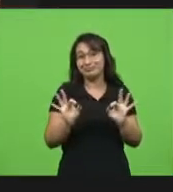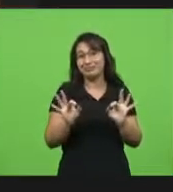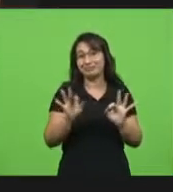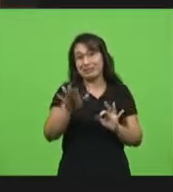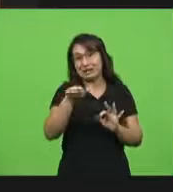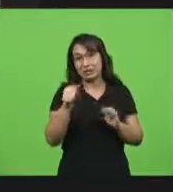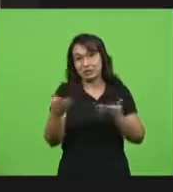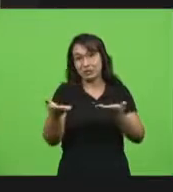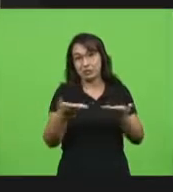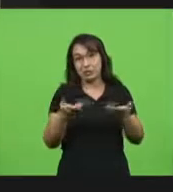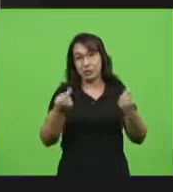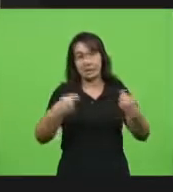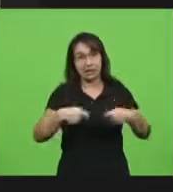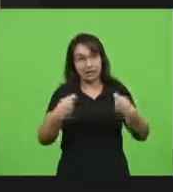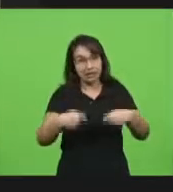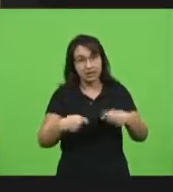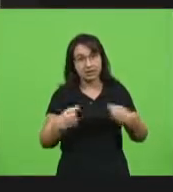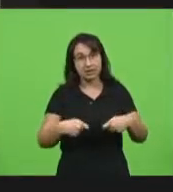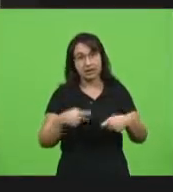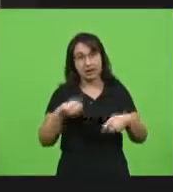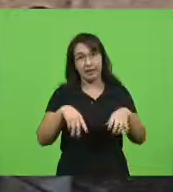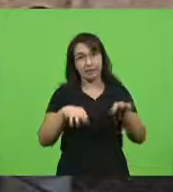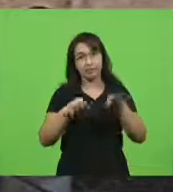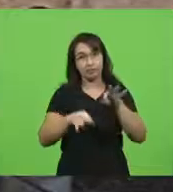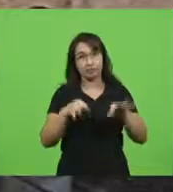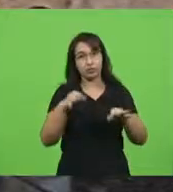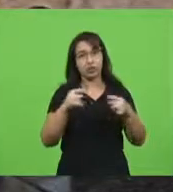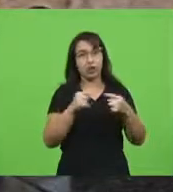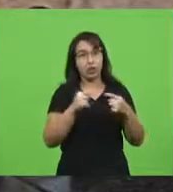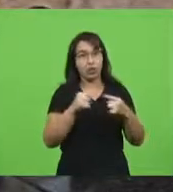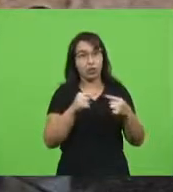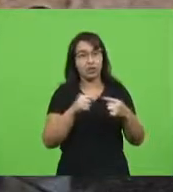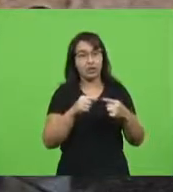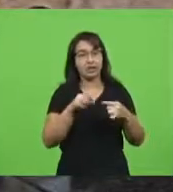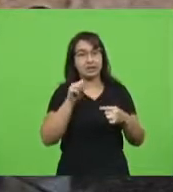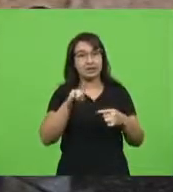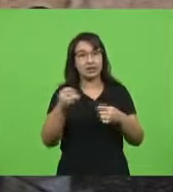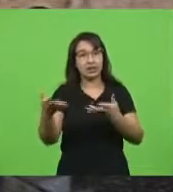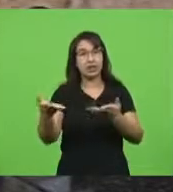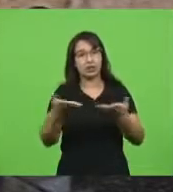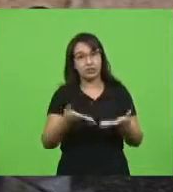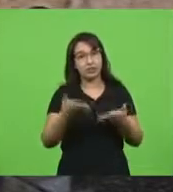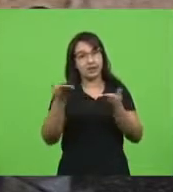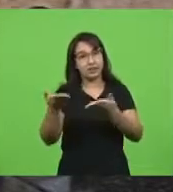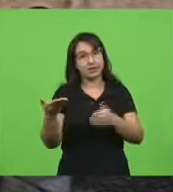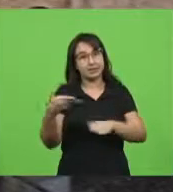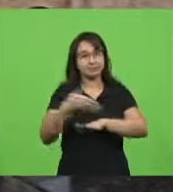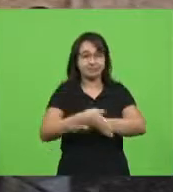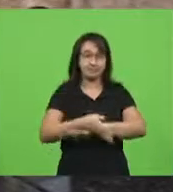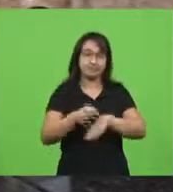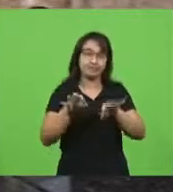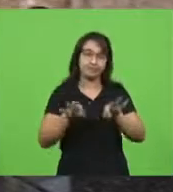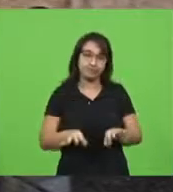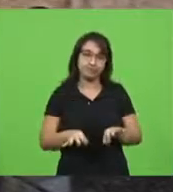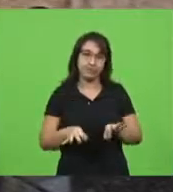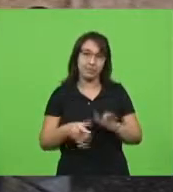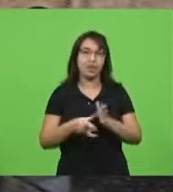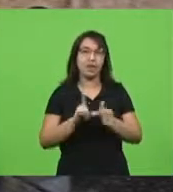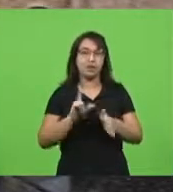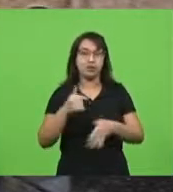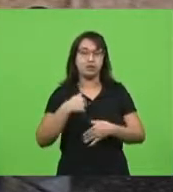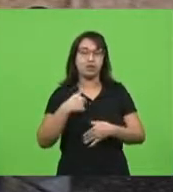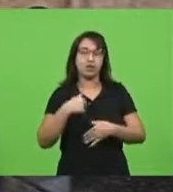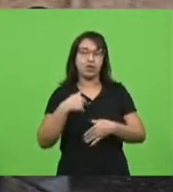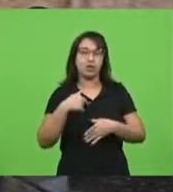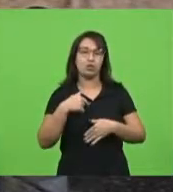convite ele tem que ser estendido, isso é uma questão de justiça. Correto. Uma vez que é feito o convite, ele virá. Então, já de antemão aqui, já digo que farei o convite